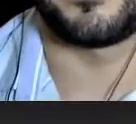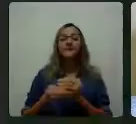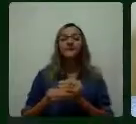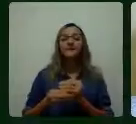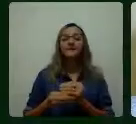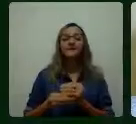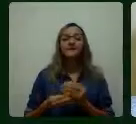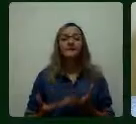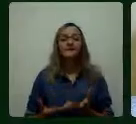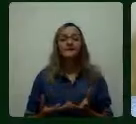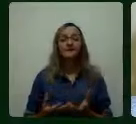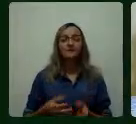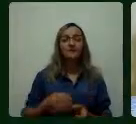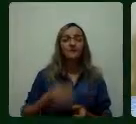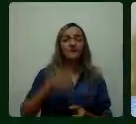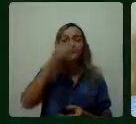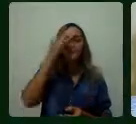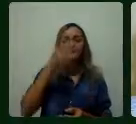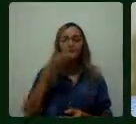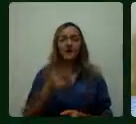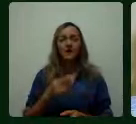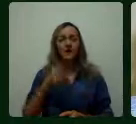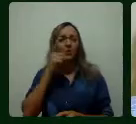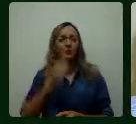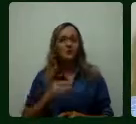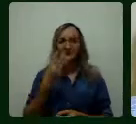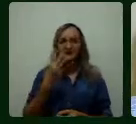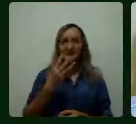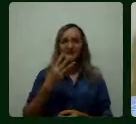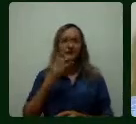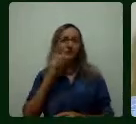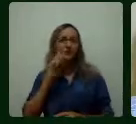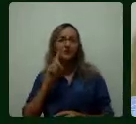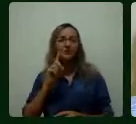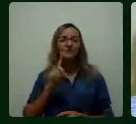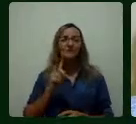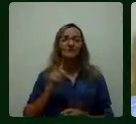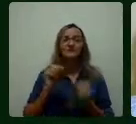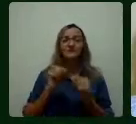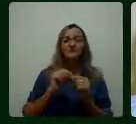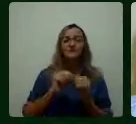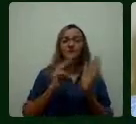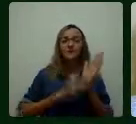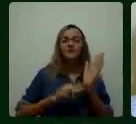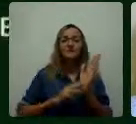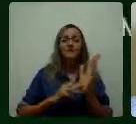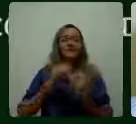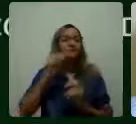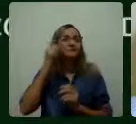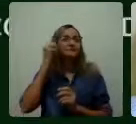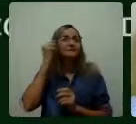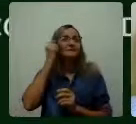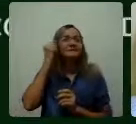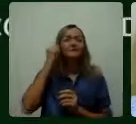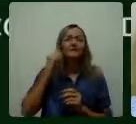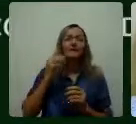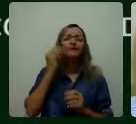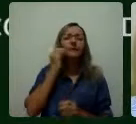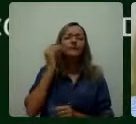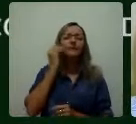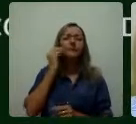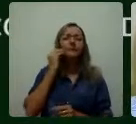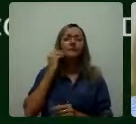porque pode ter mais dúvidas de participantes, em relação a uns recados rápidos sobre a plataforma, tá? Então, a gente vai usar o